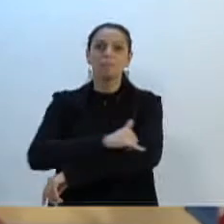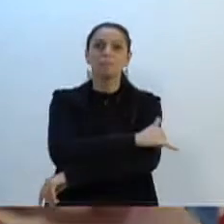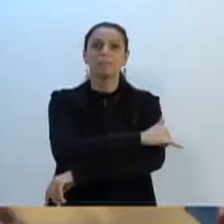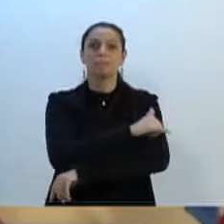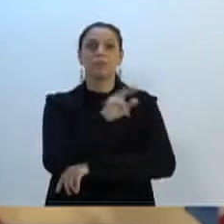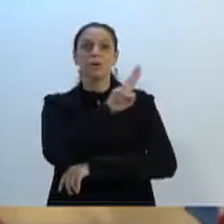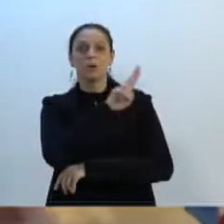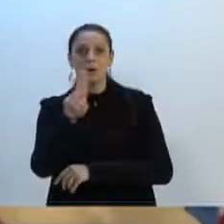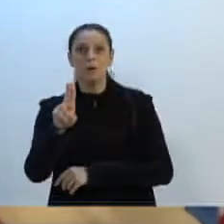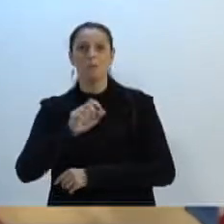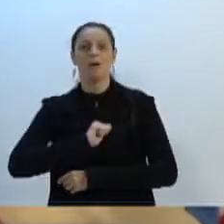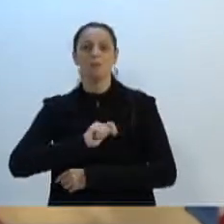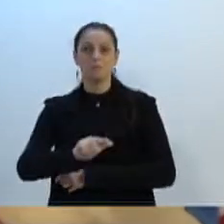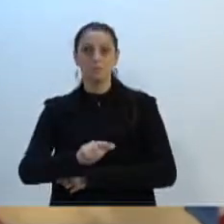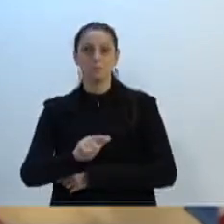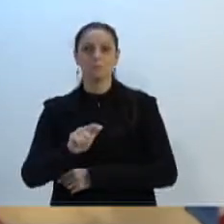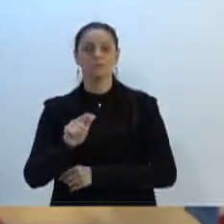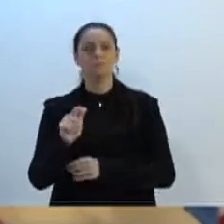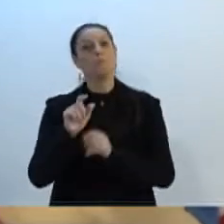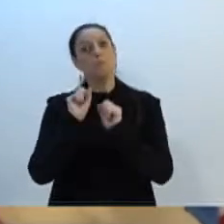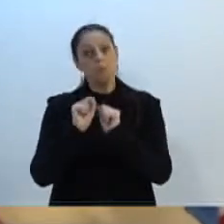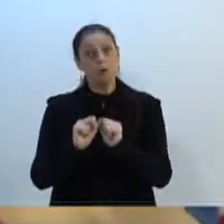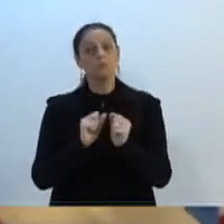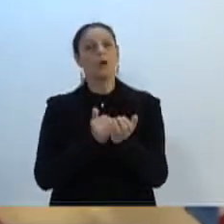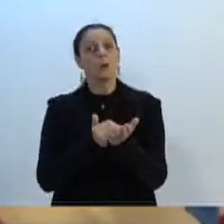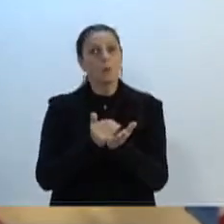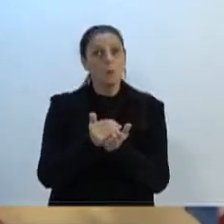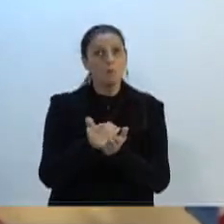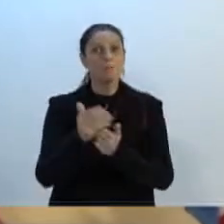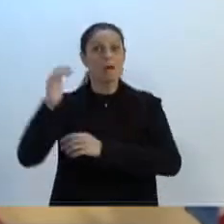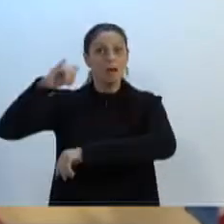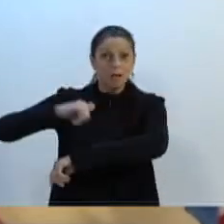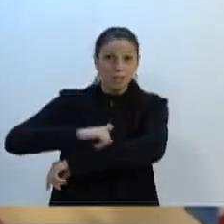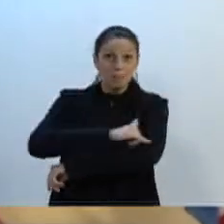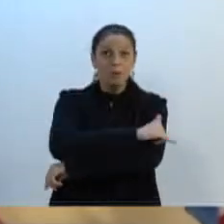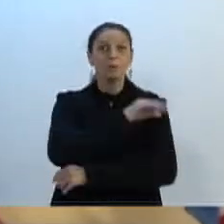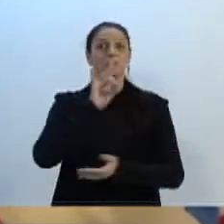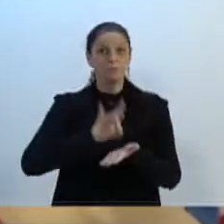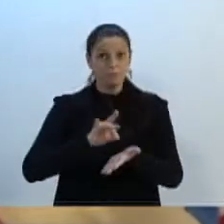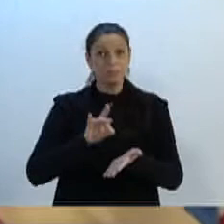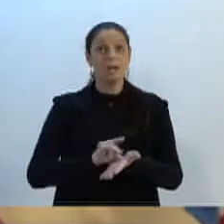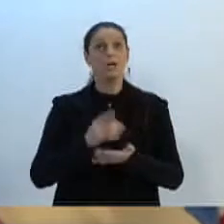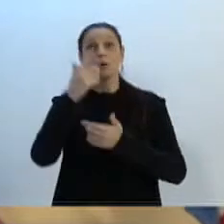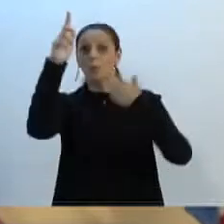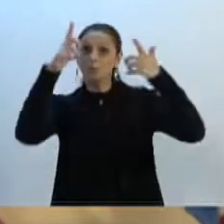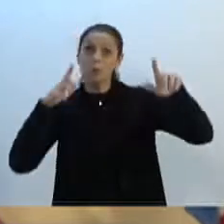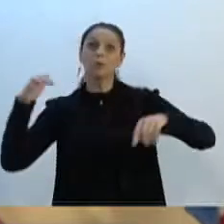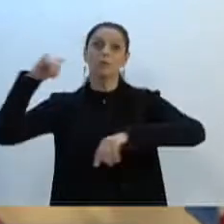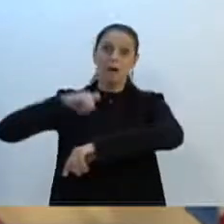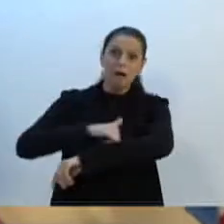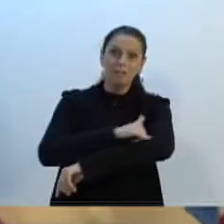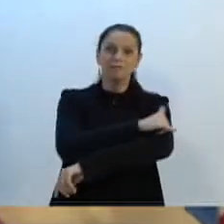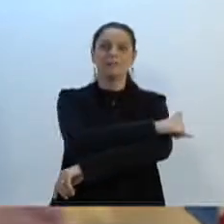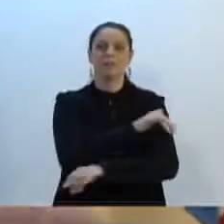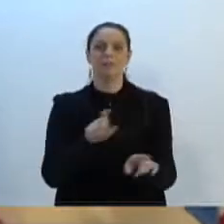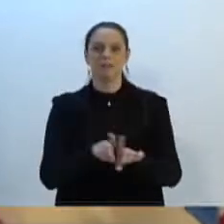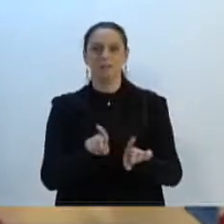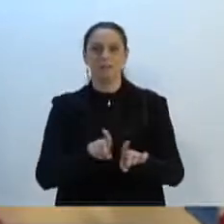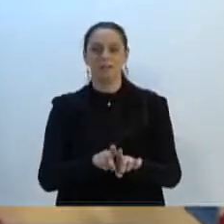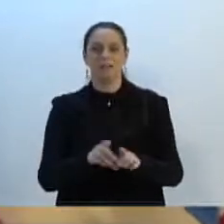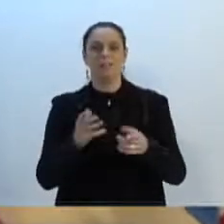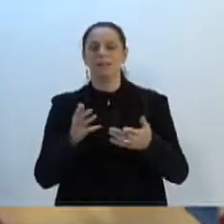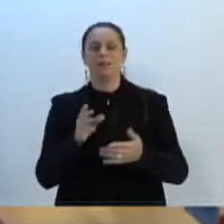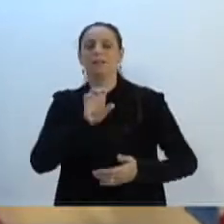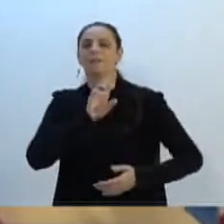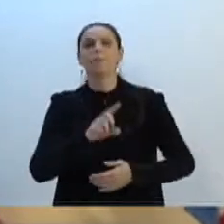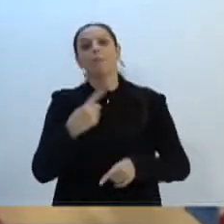aeronave pequena, mas que a gente já possa transformar esse aeroporto de verdade, de fato, para que ele faça não só a questão dos